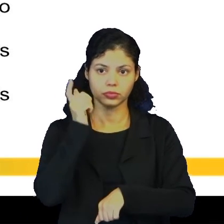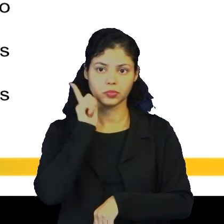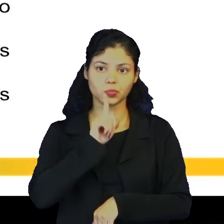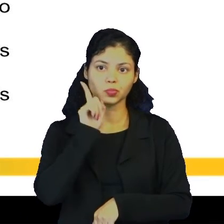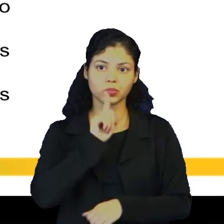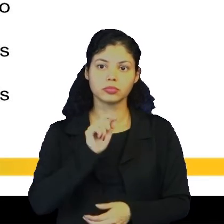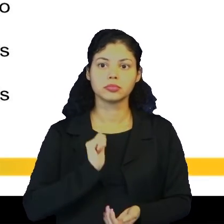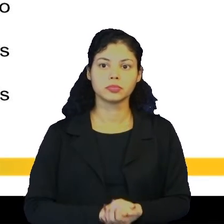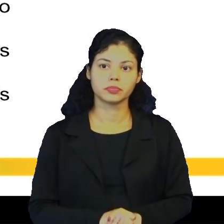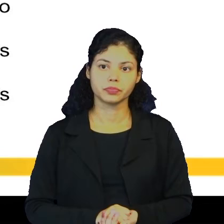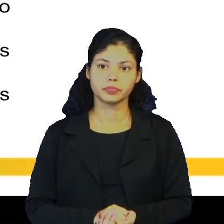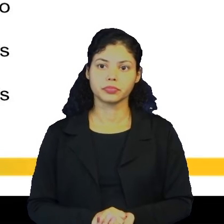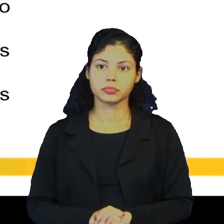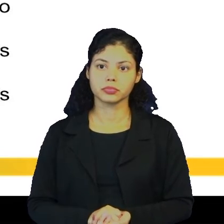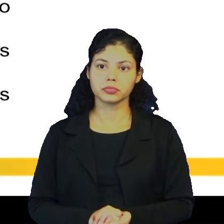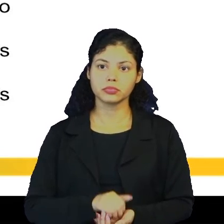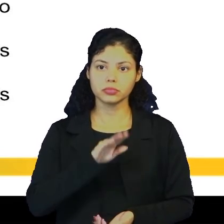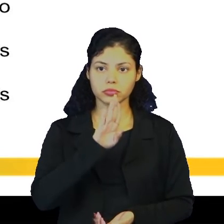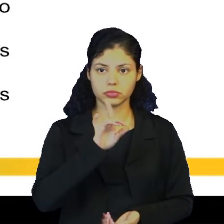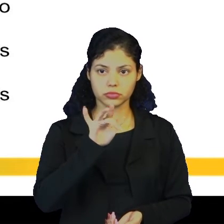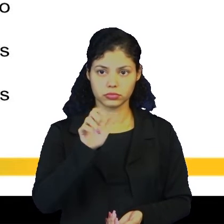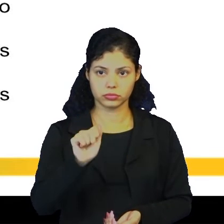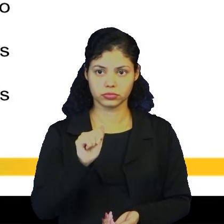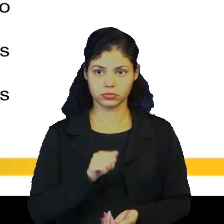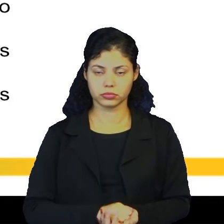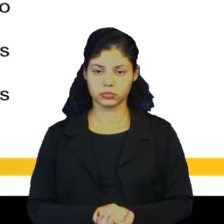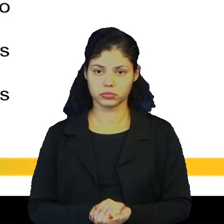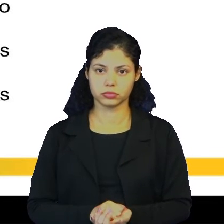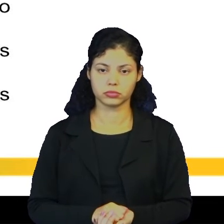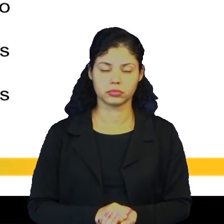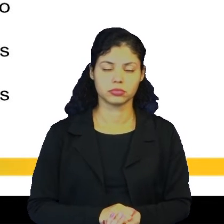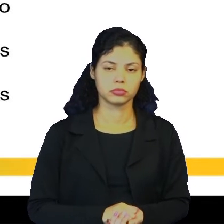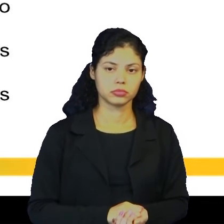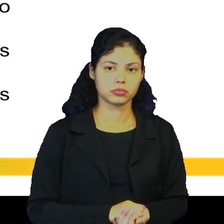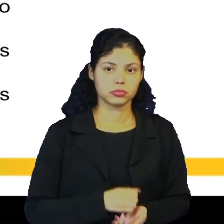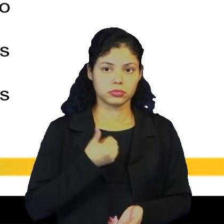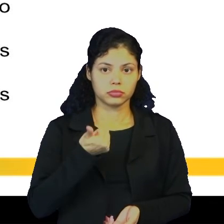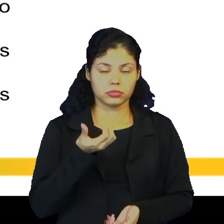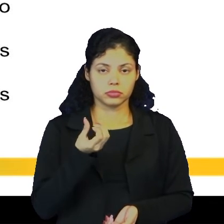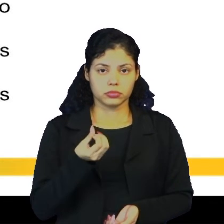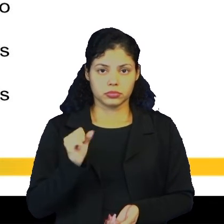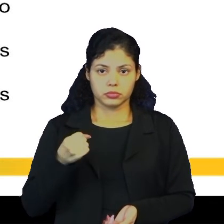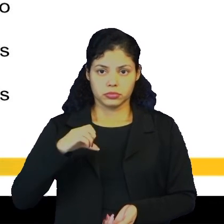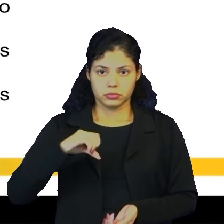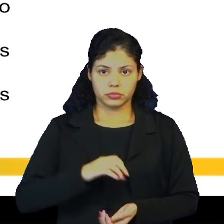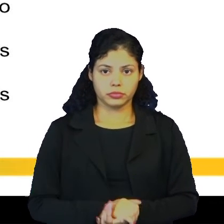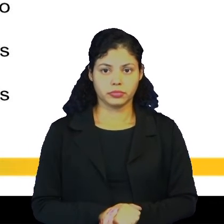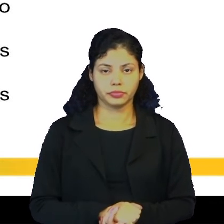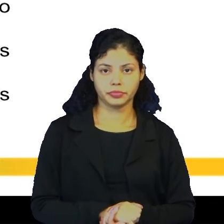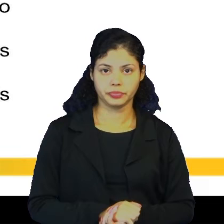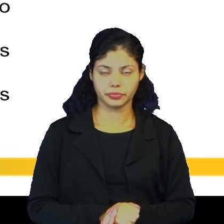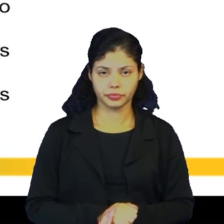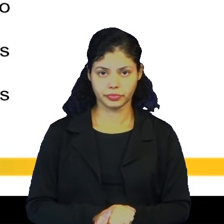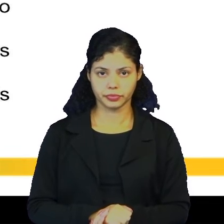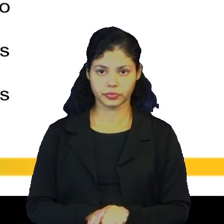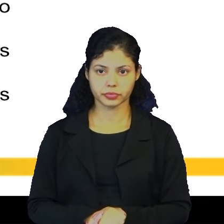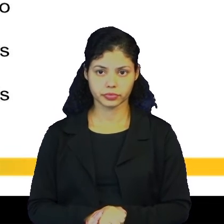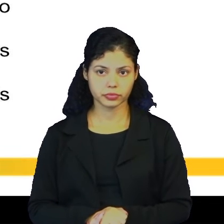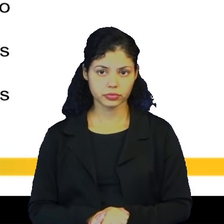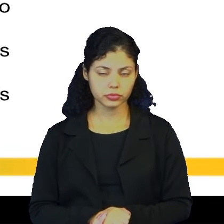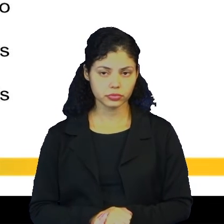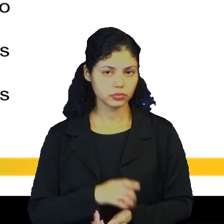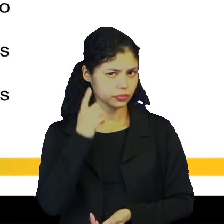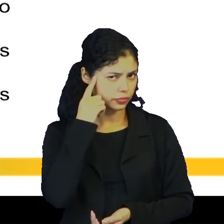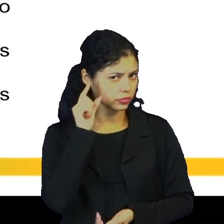Unidos, 1776, e a Bill of Rights, né, em 1689. Vamos